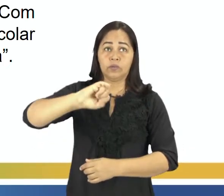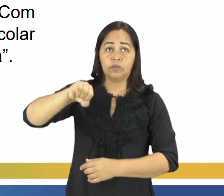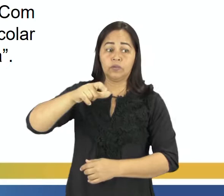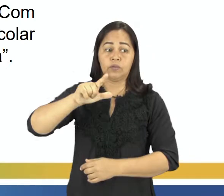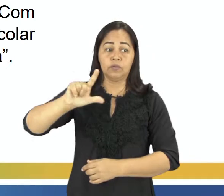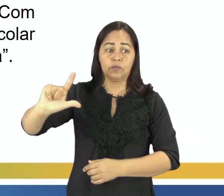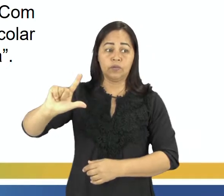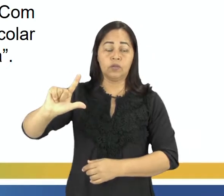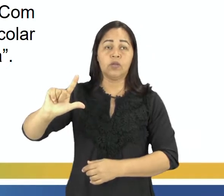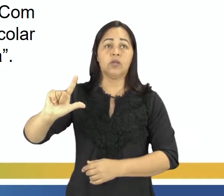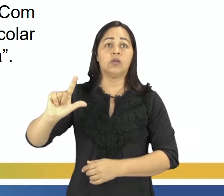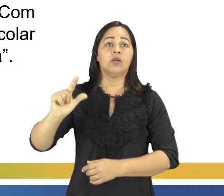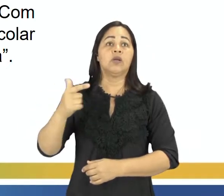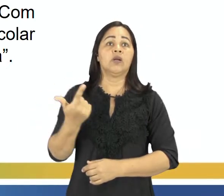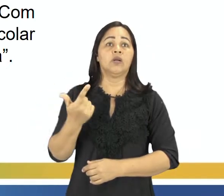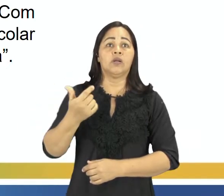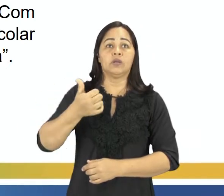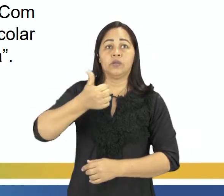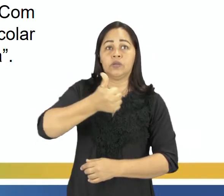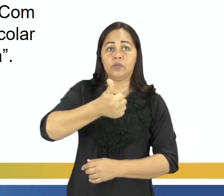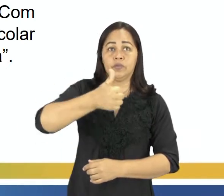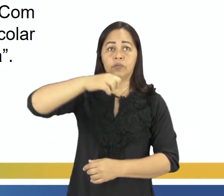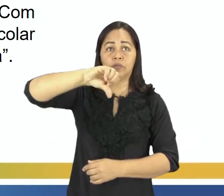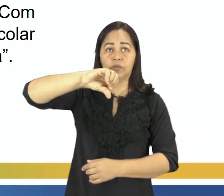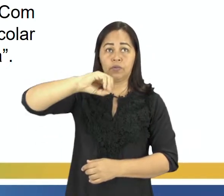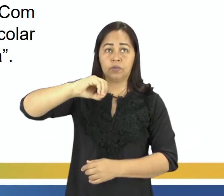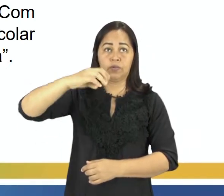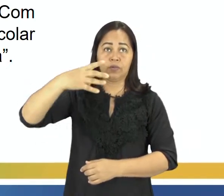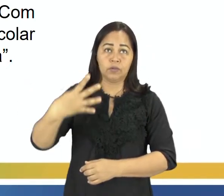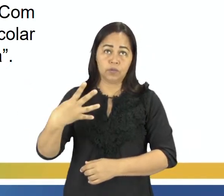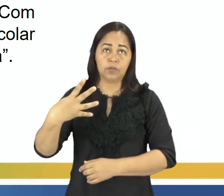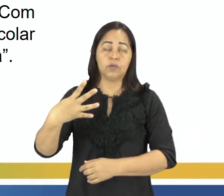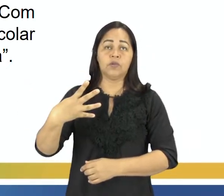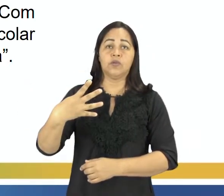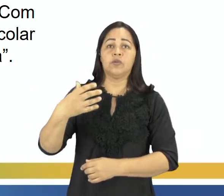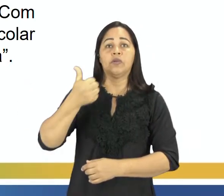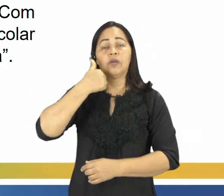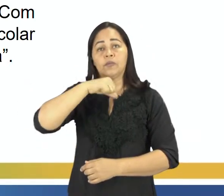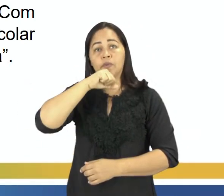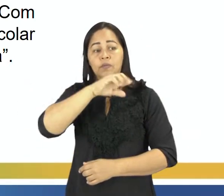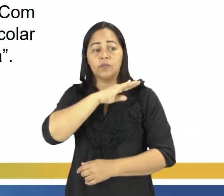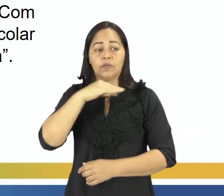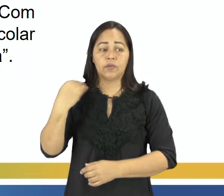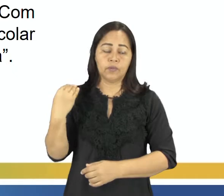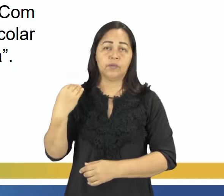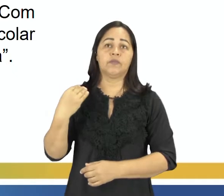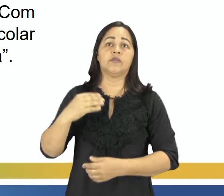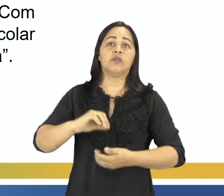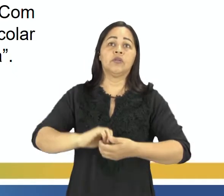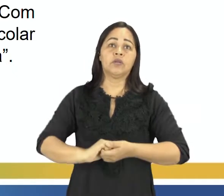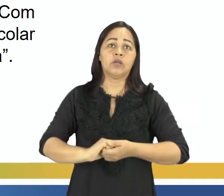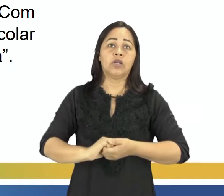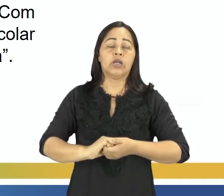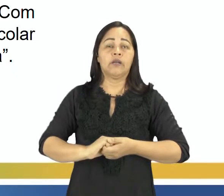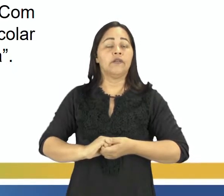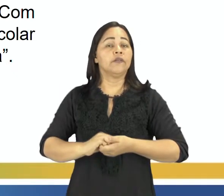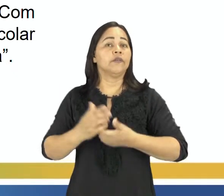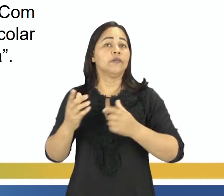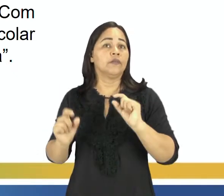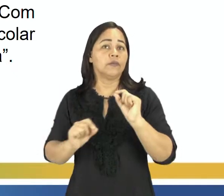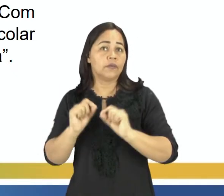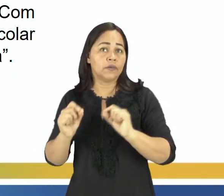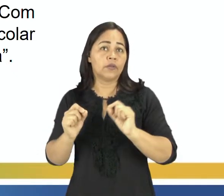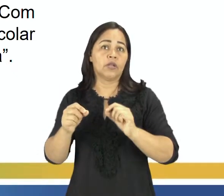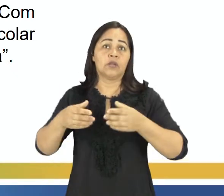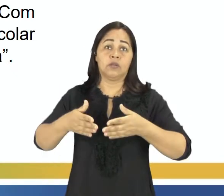1904. Filho de um ferroviário e uma professora, ficou órfão de mãe logo ao nascer. Passou a infância em Temuco,